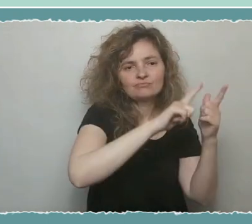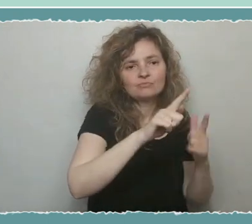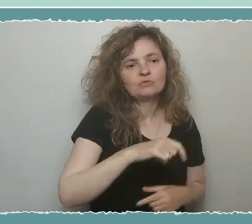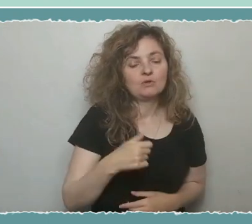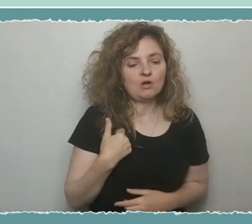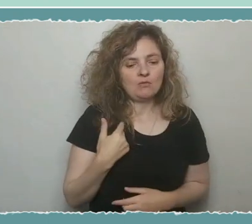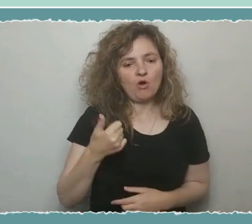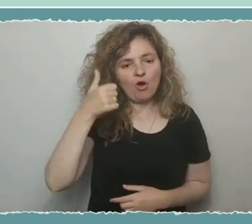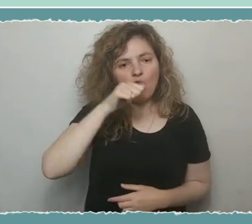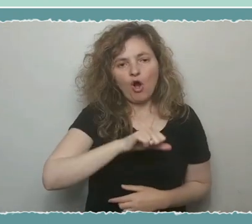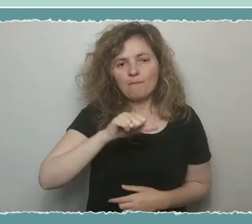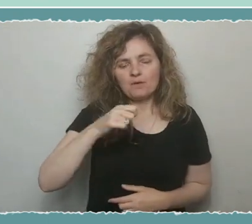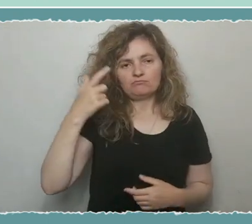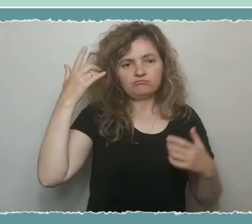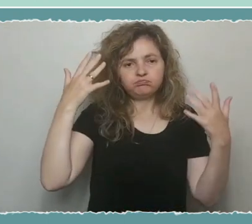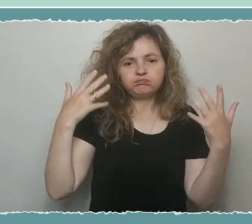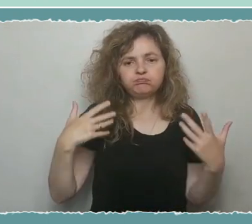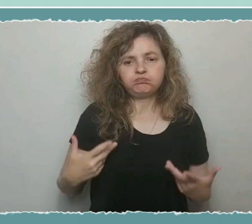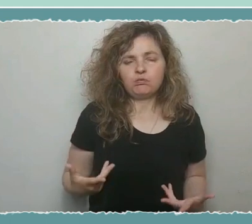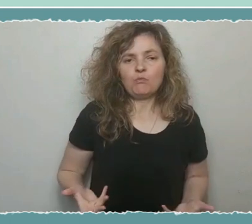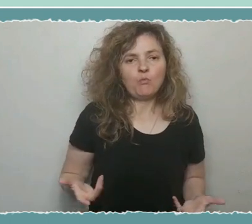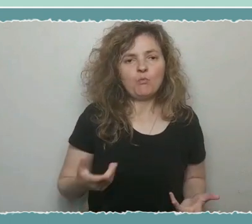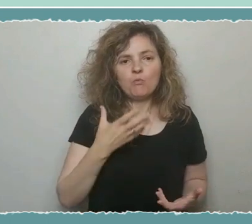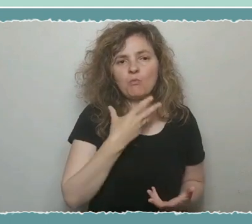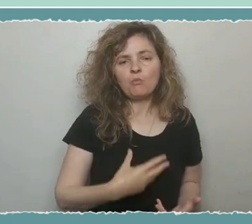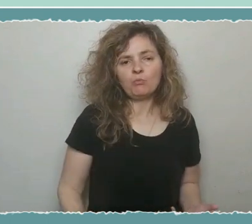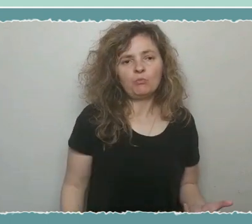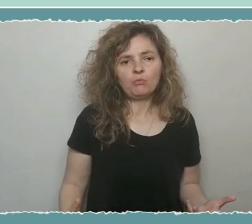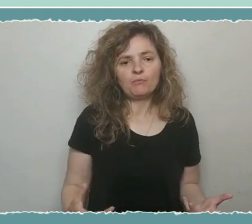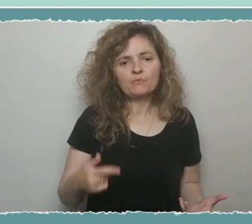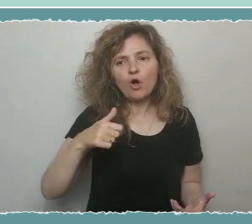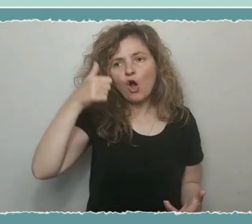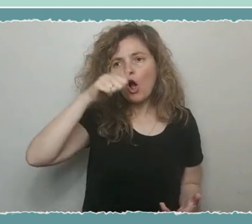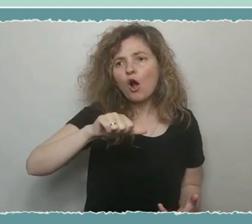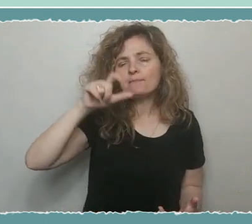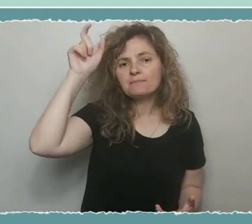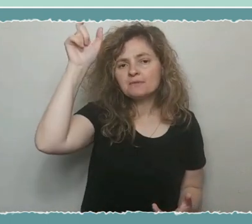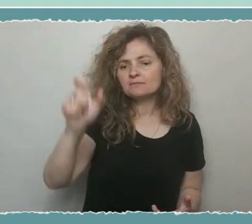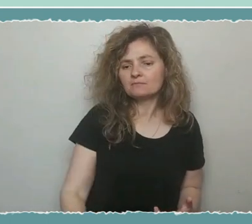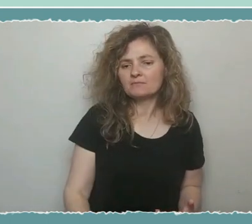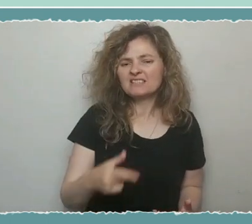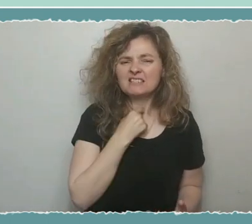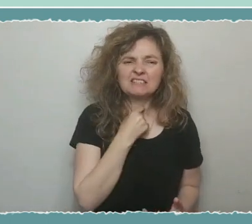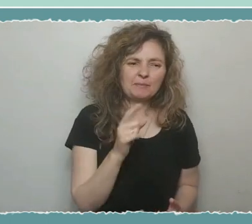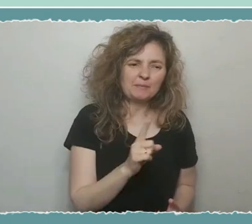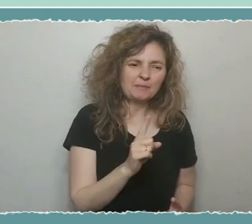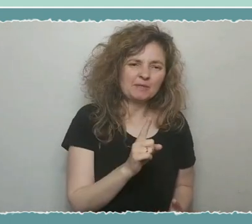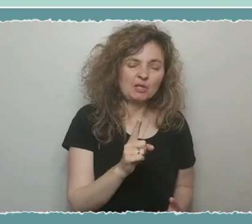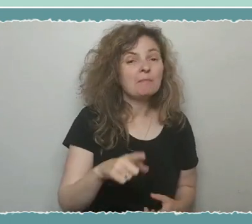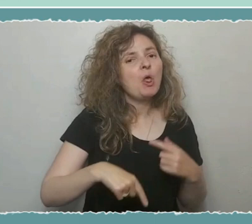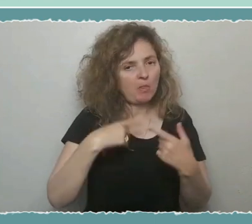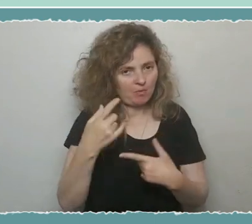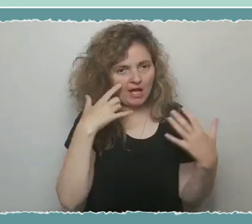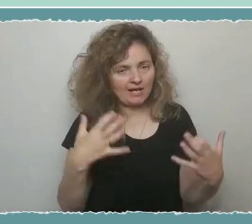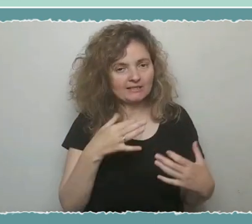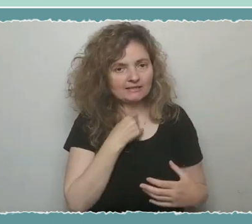un home cos bigotes moi longos, e un home que era moi Bueno, ao principio non parecía moi simpático, pero logo era